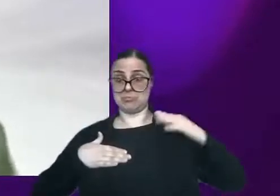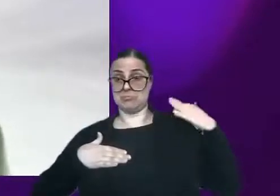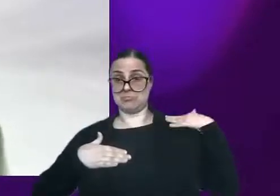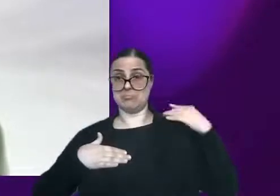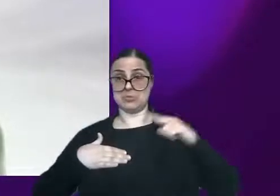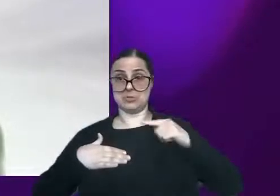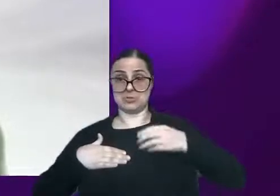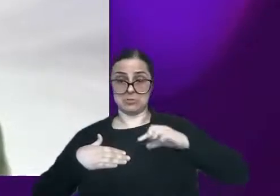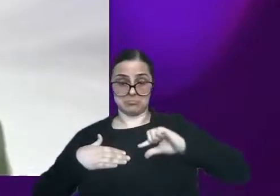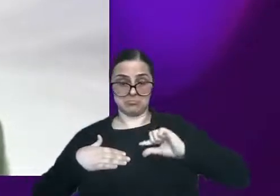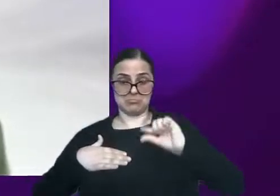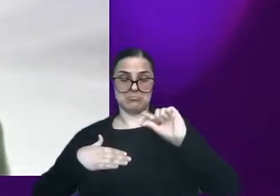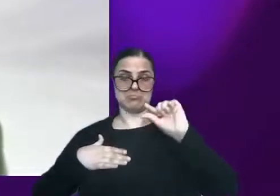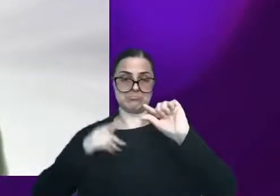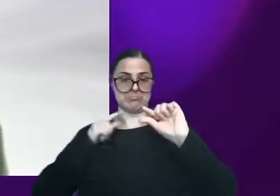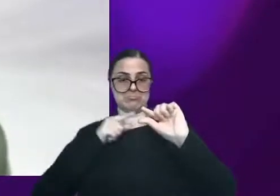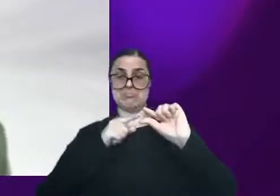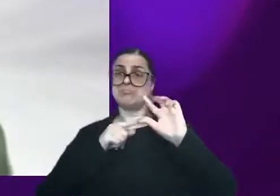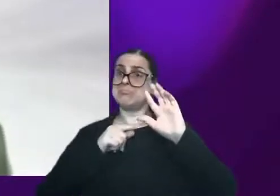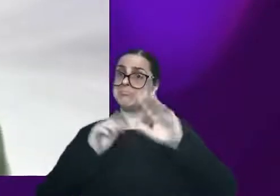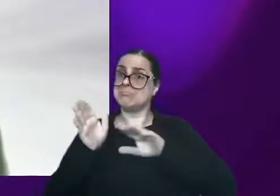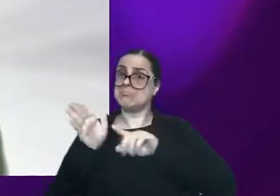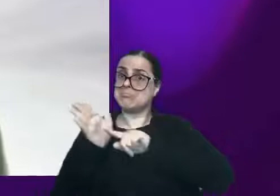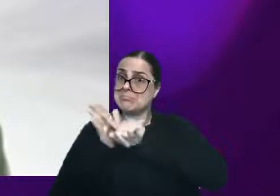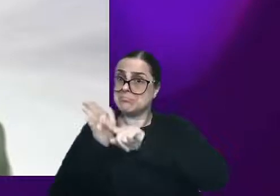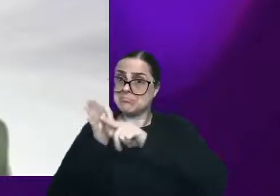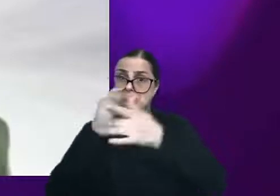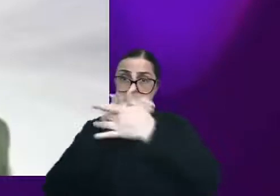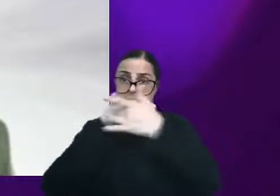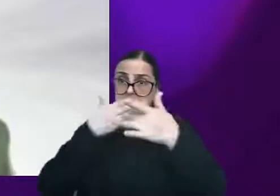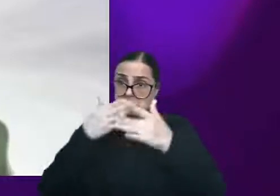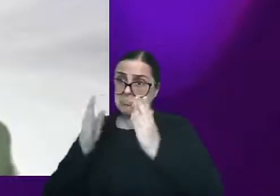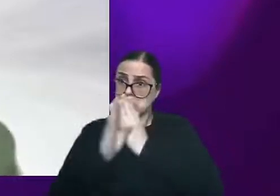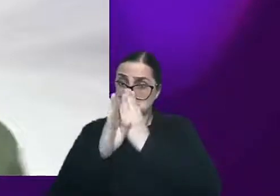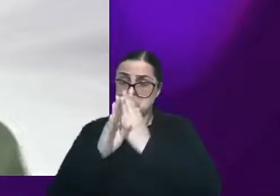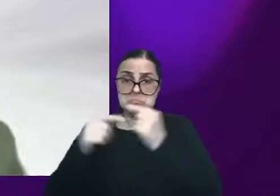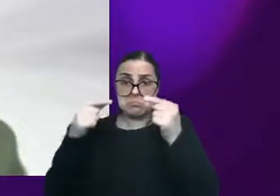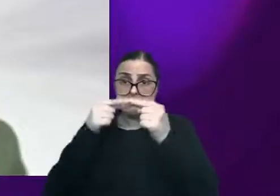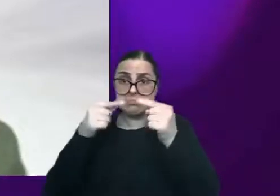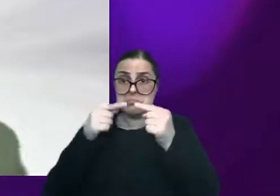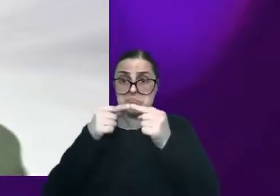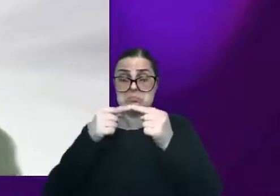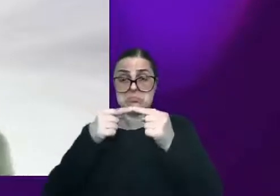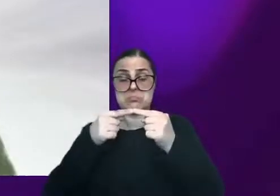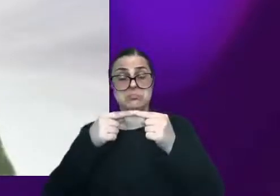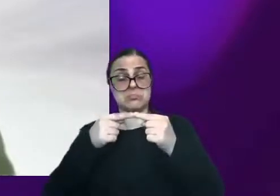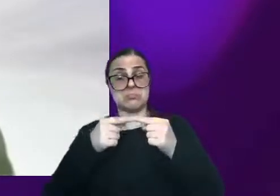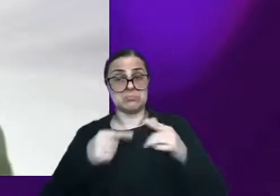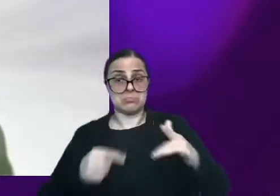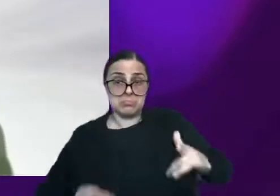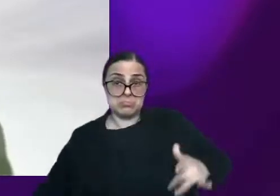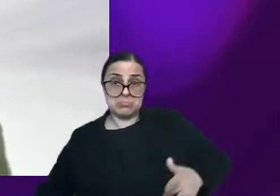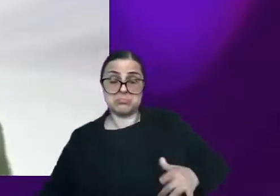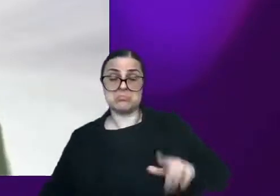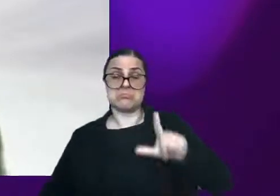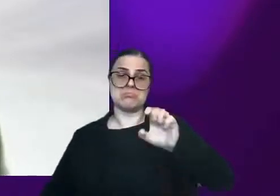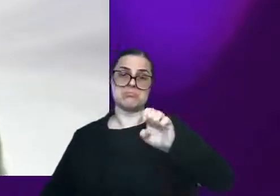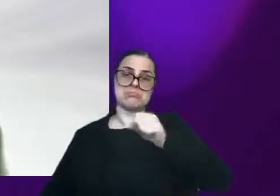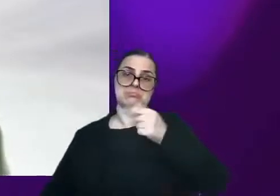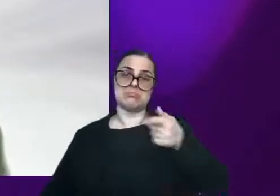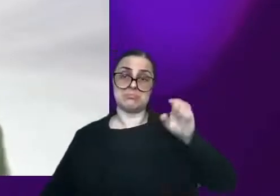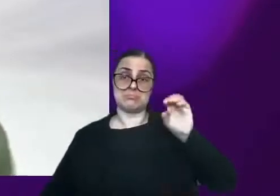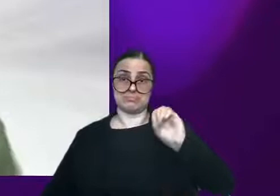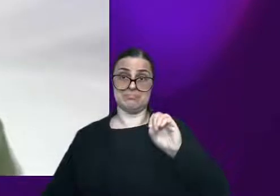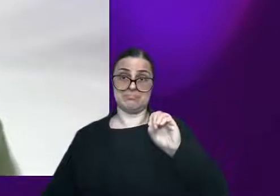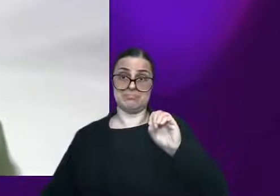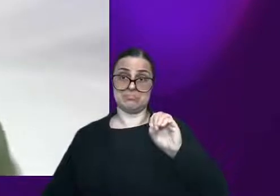os exames dentro da lei, dentro dos critérios do ponto de vista de lesão hepática. Então, eu acredito que essa